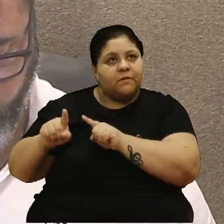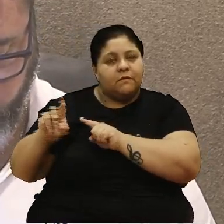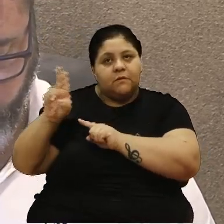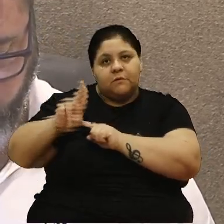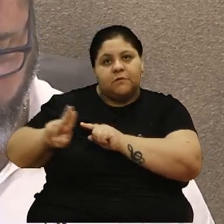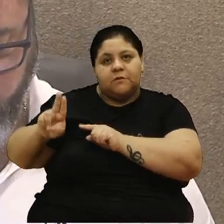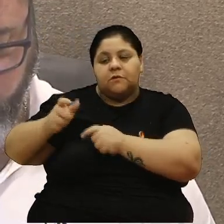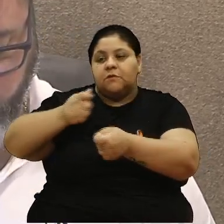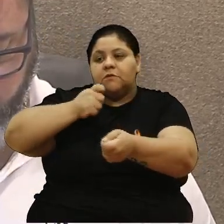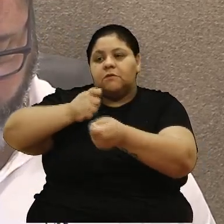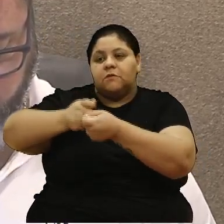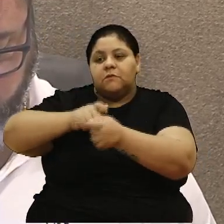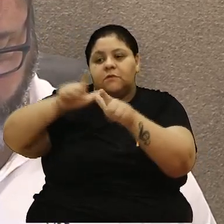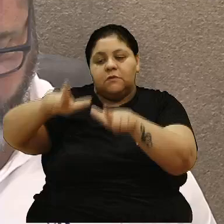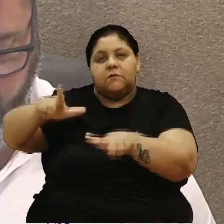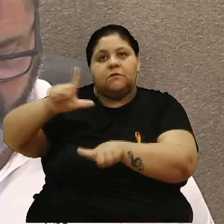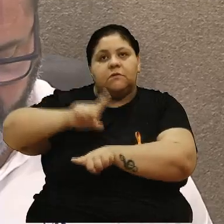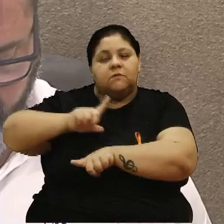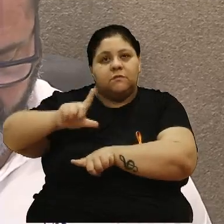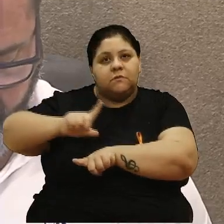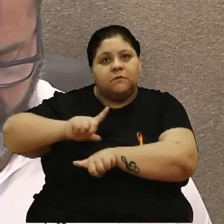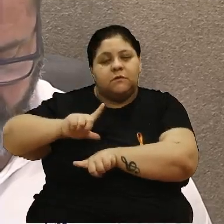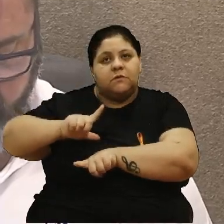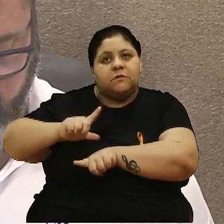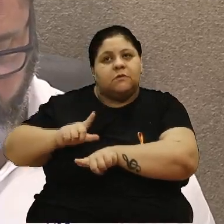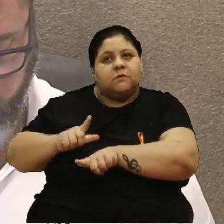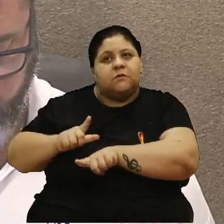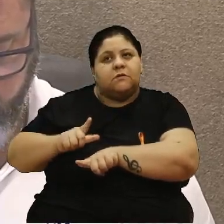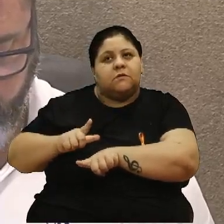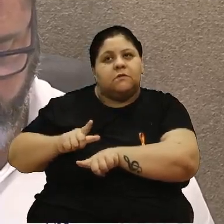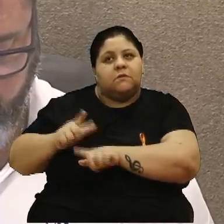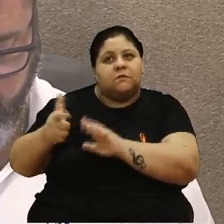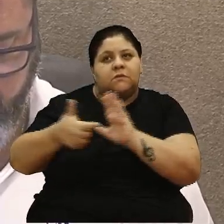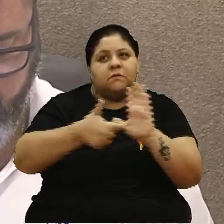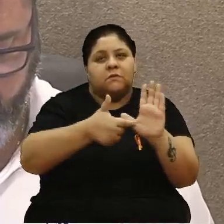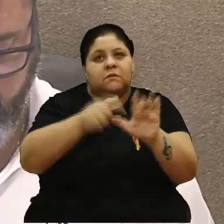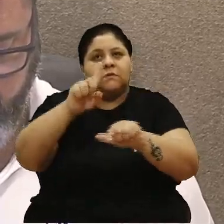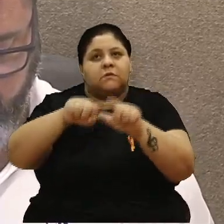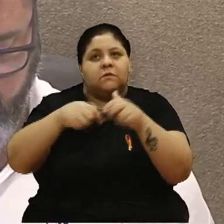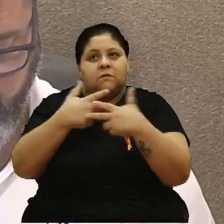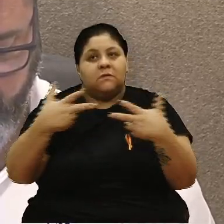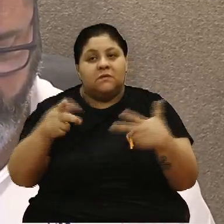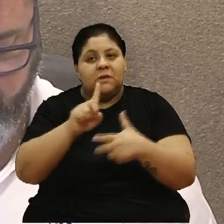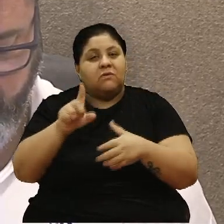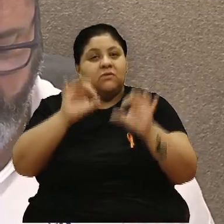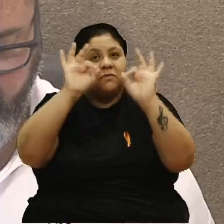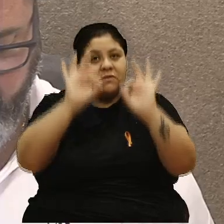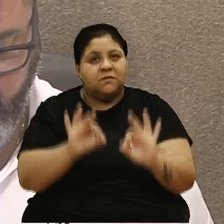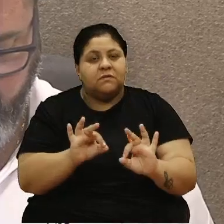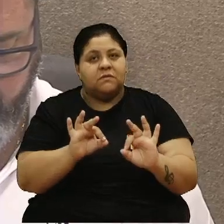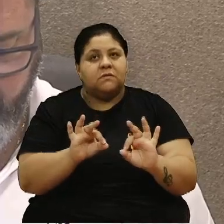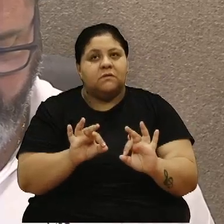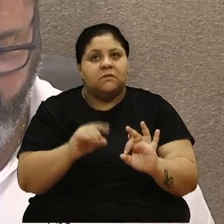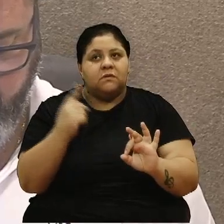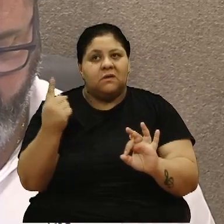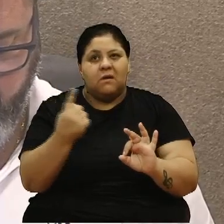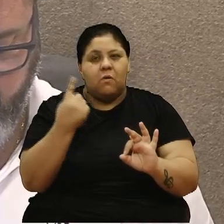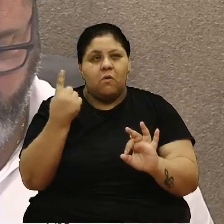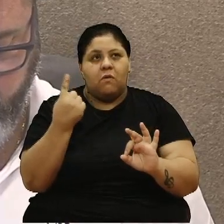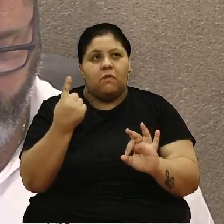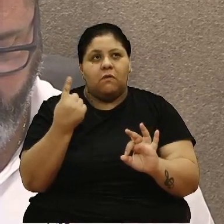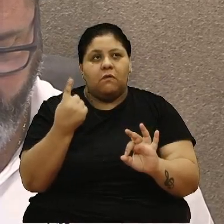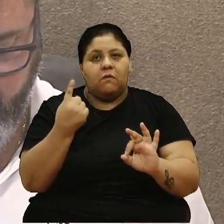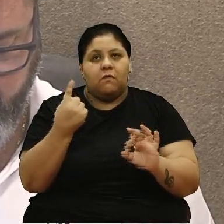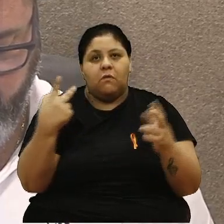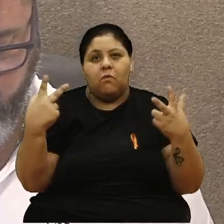do microfone, do espaço que nós temos aqui para apontar coisas que não são verídicas, unicamente para um